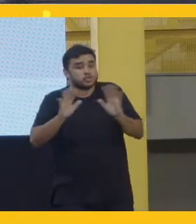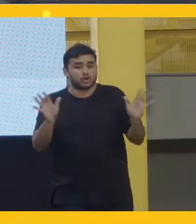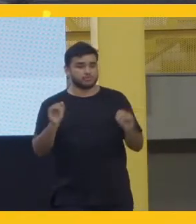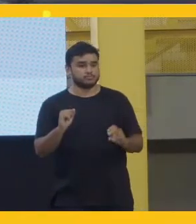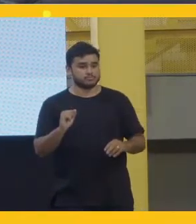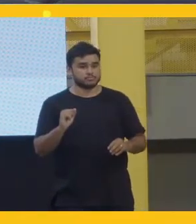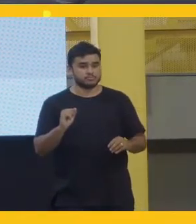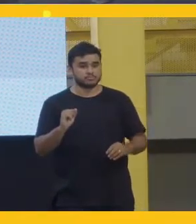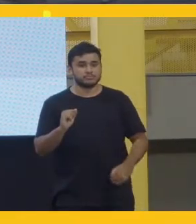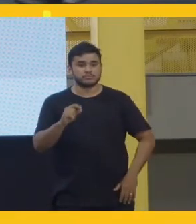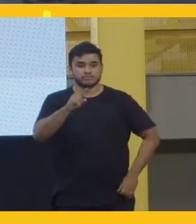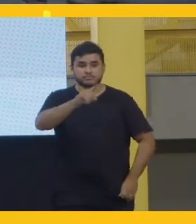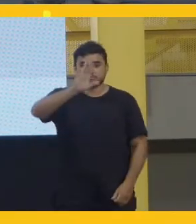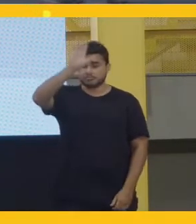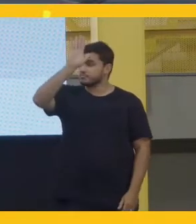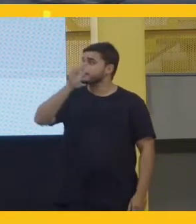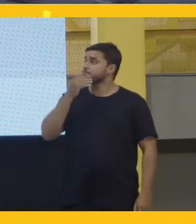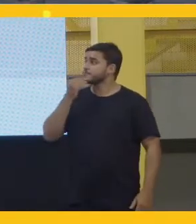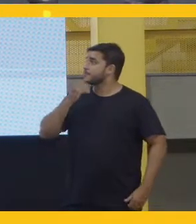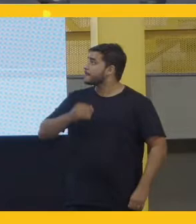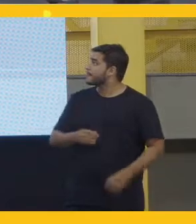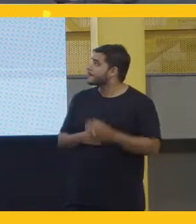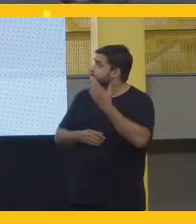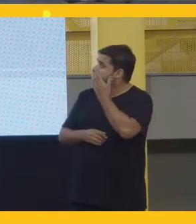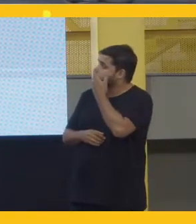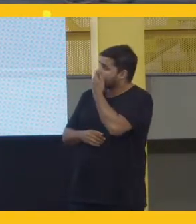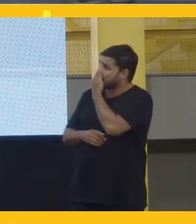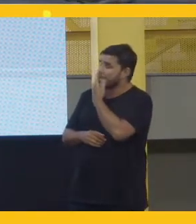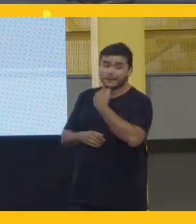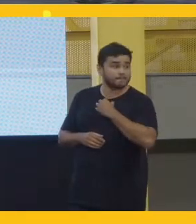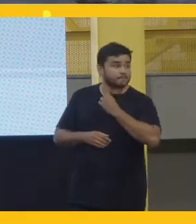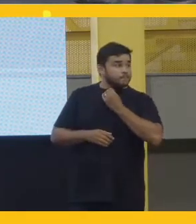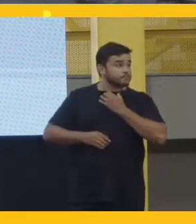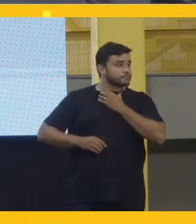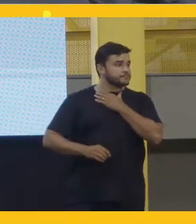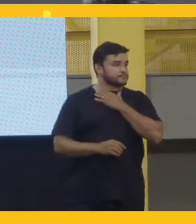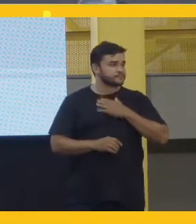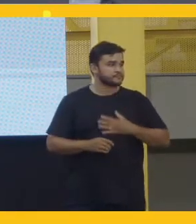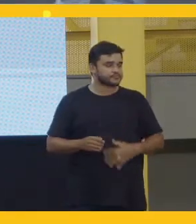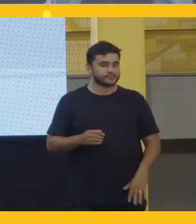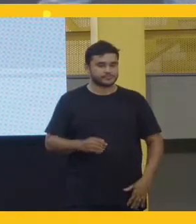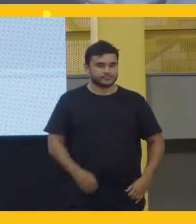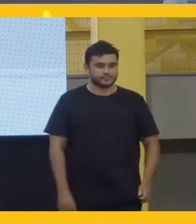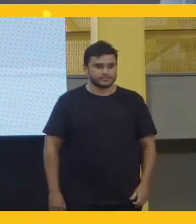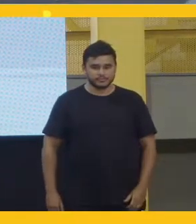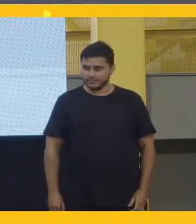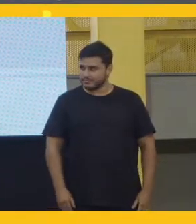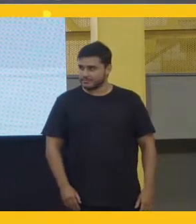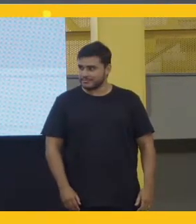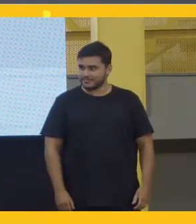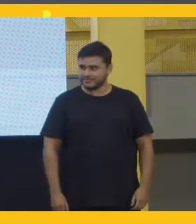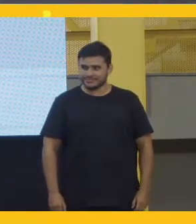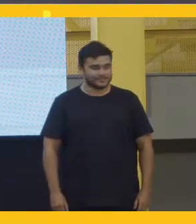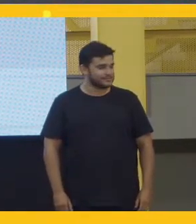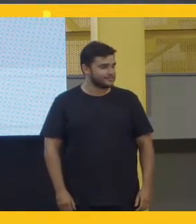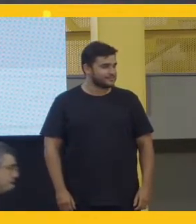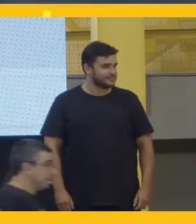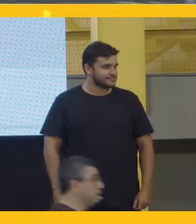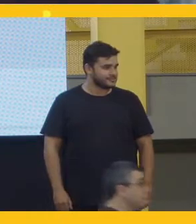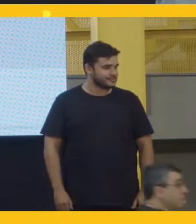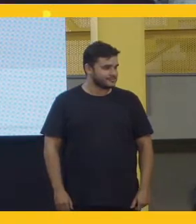Surreal, né, não? Eita! Mas vamos lá. Oi. Deixa eu chegar ali para ver qual é a boa.